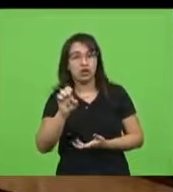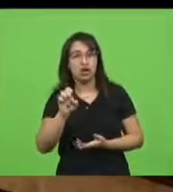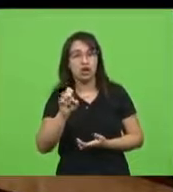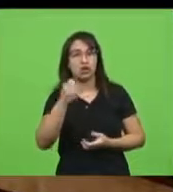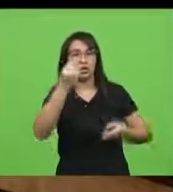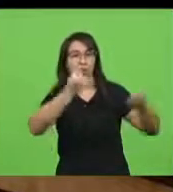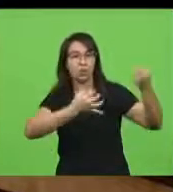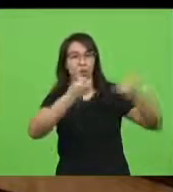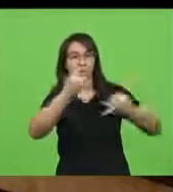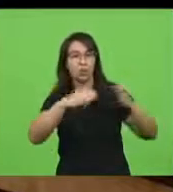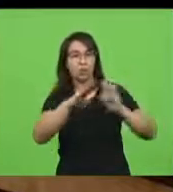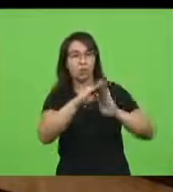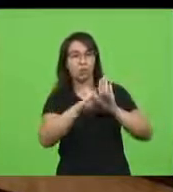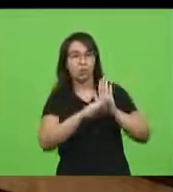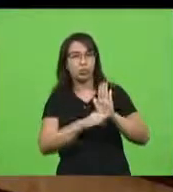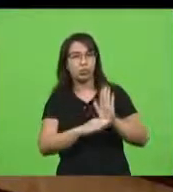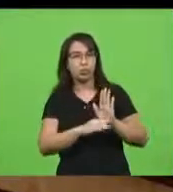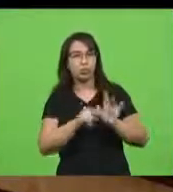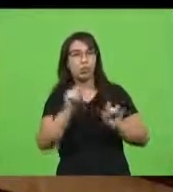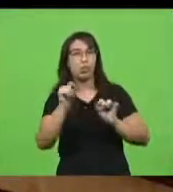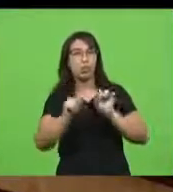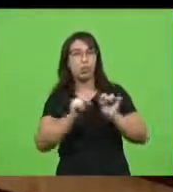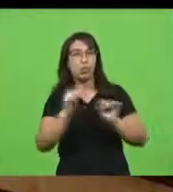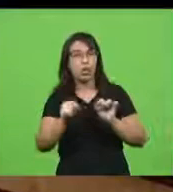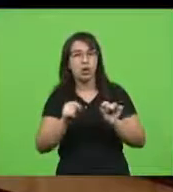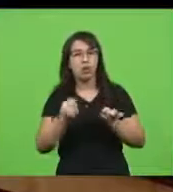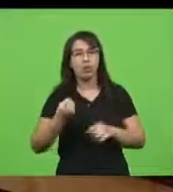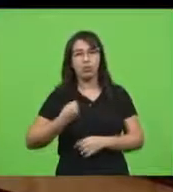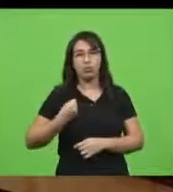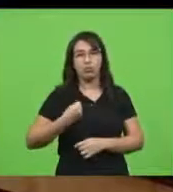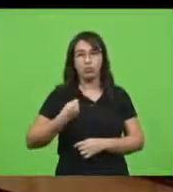de policiais em cada região. A gente viu que